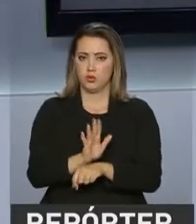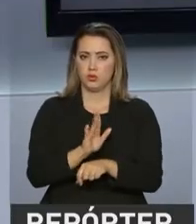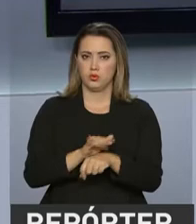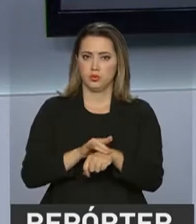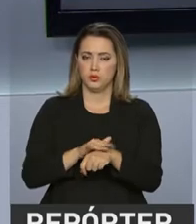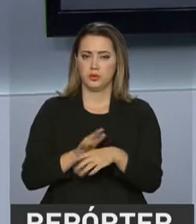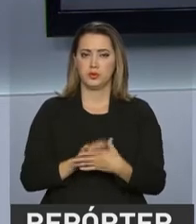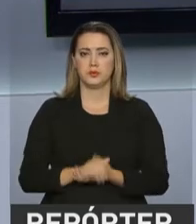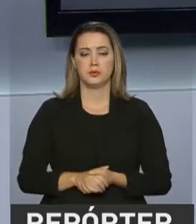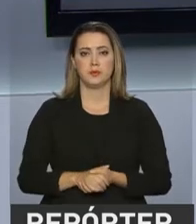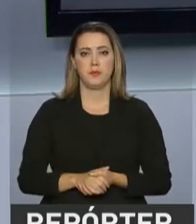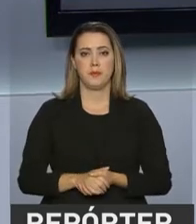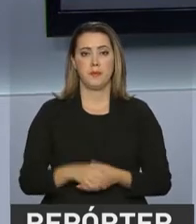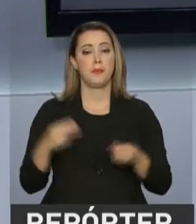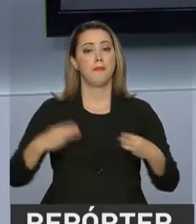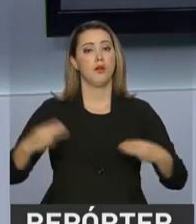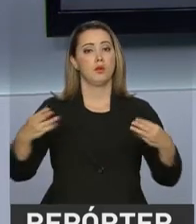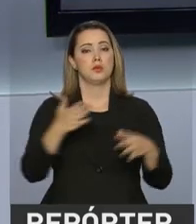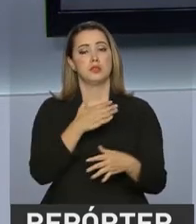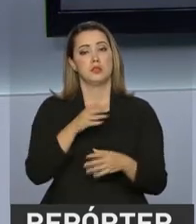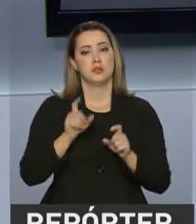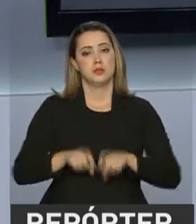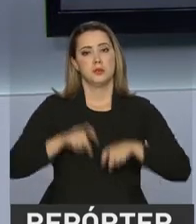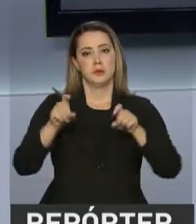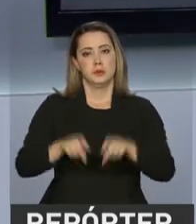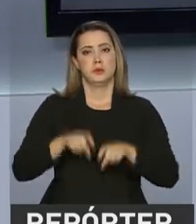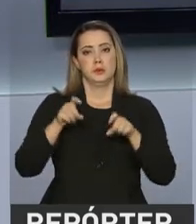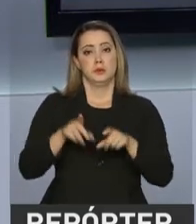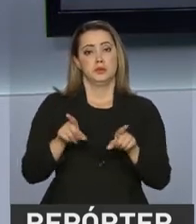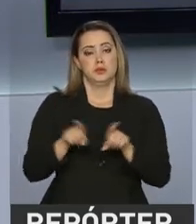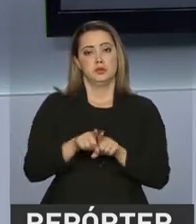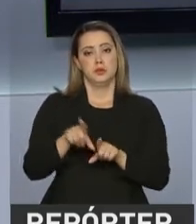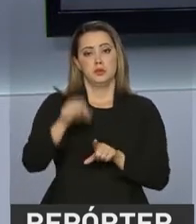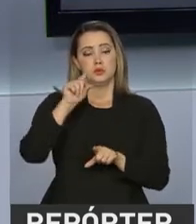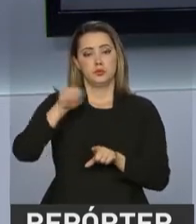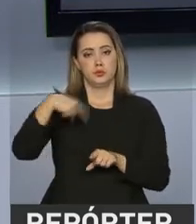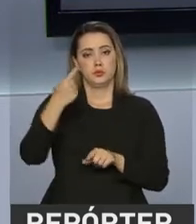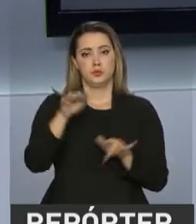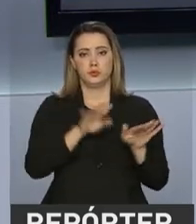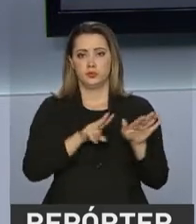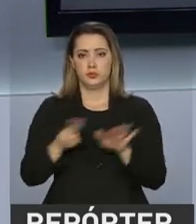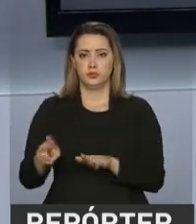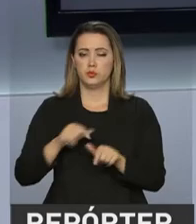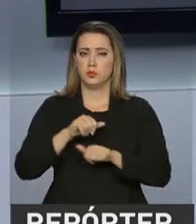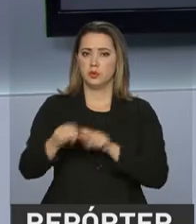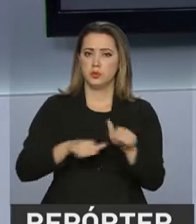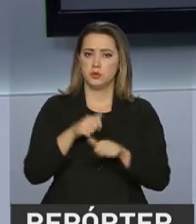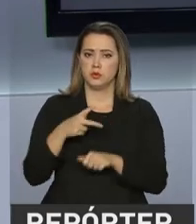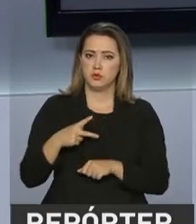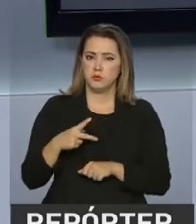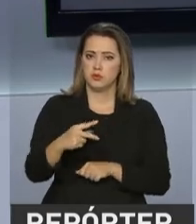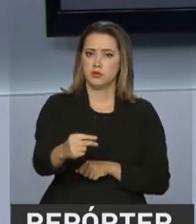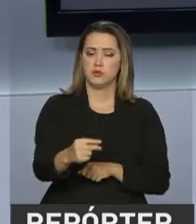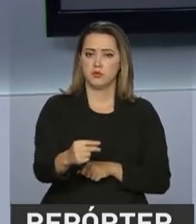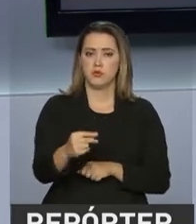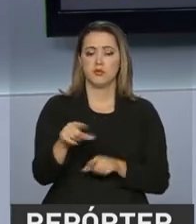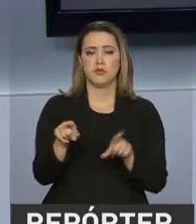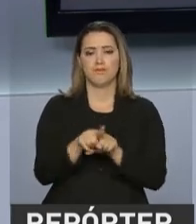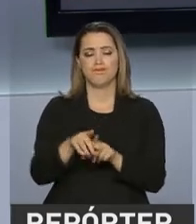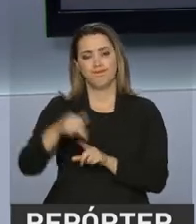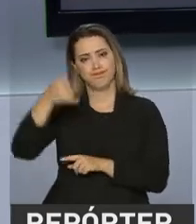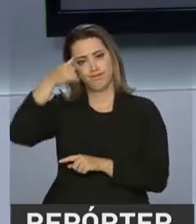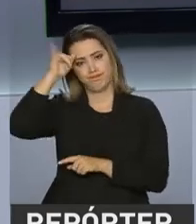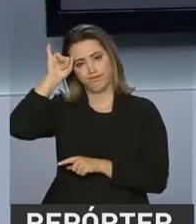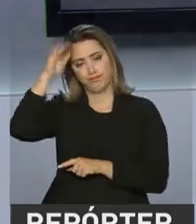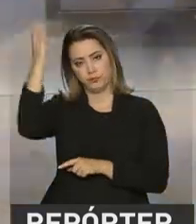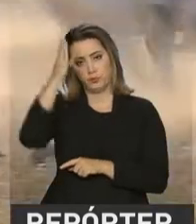ministério da agricultura pecuária e abastecimento decidiu na semana que vem sobre as alterações na vacinação contra a febre aftosa no rebanho